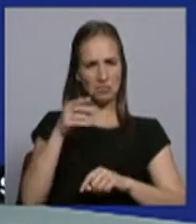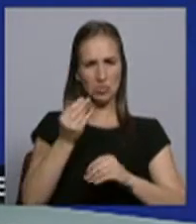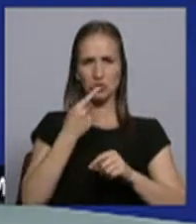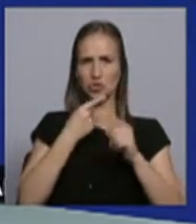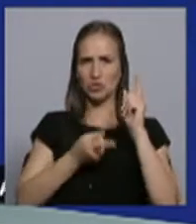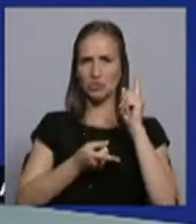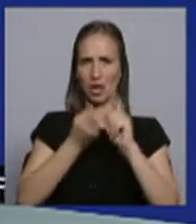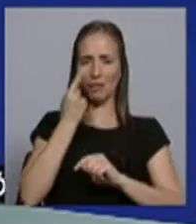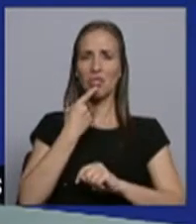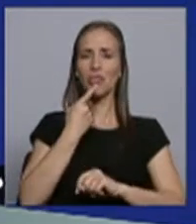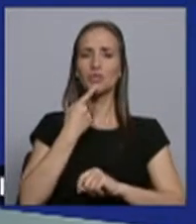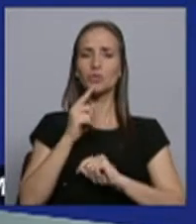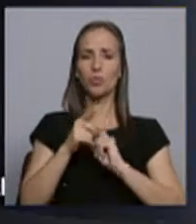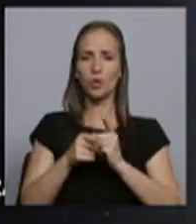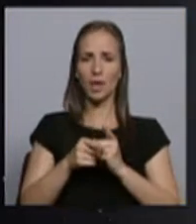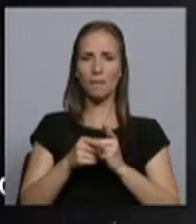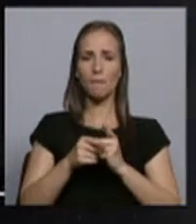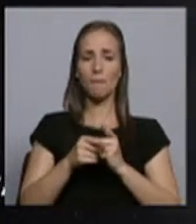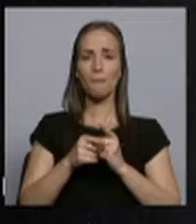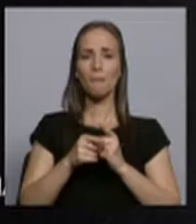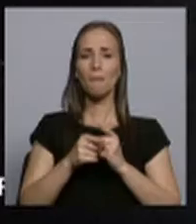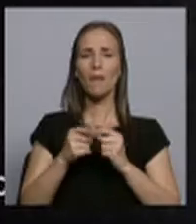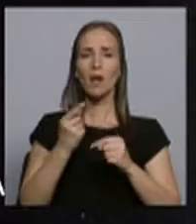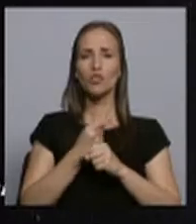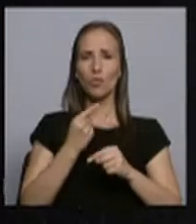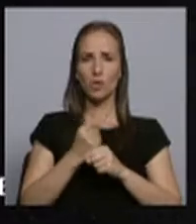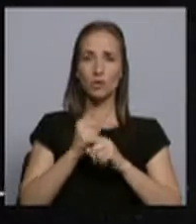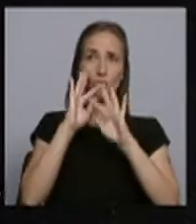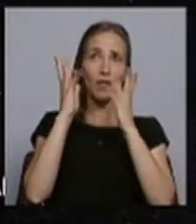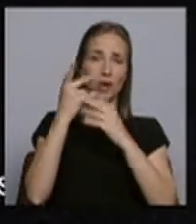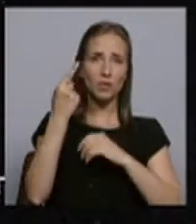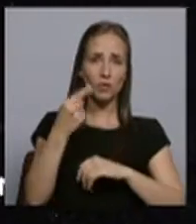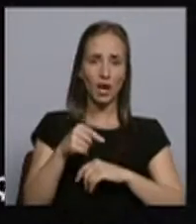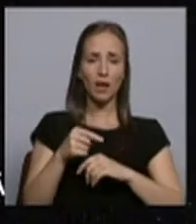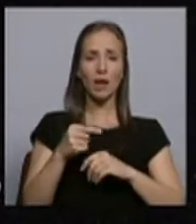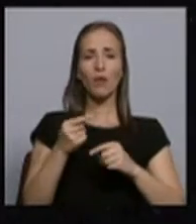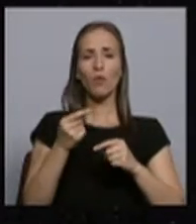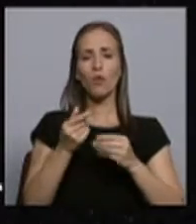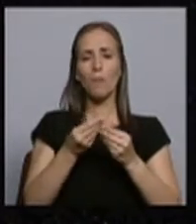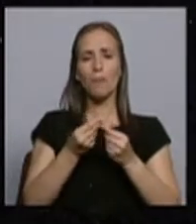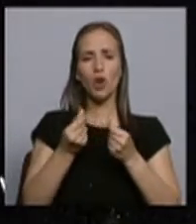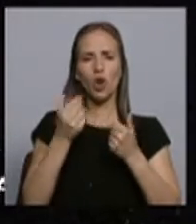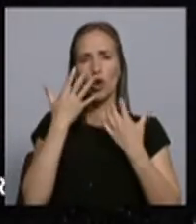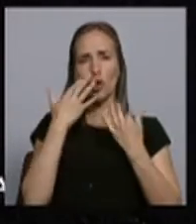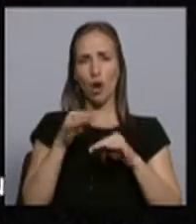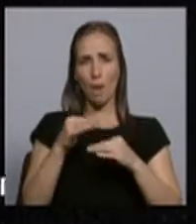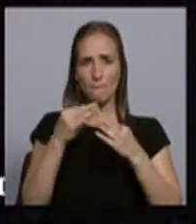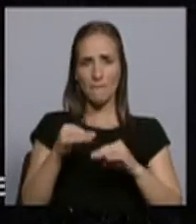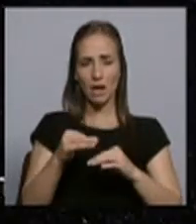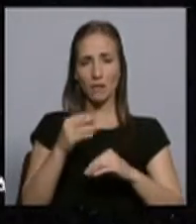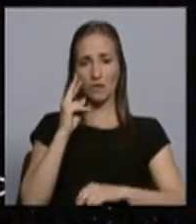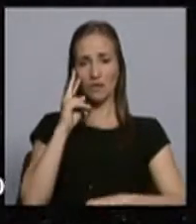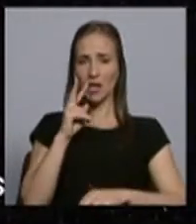quer dizer? Quer dizer que dos constituintes do universo nós conhecemos a matéria normal, a chamada bariónica normal, aquela que nós vemos que constitui cerca